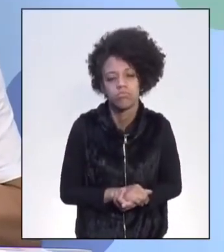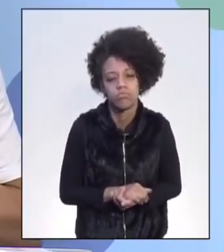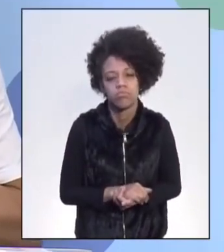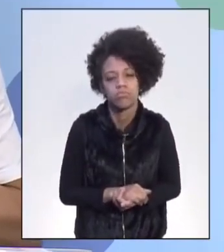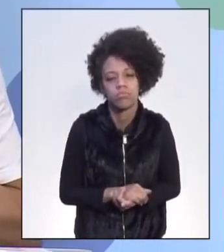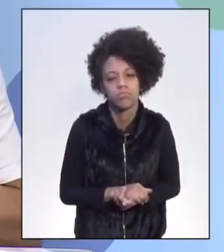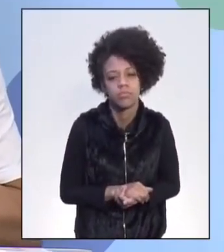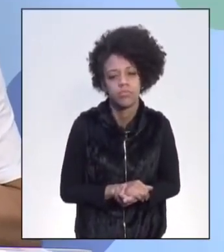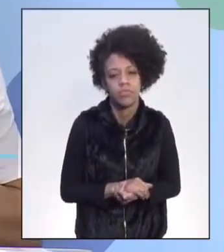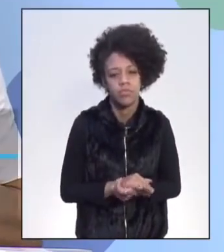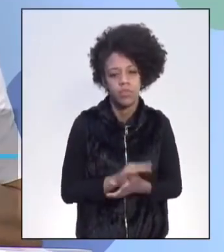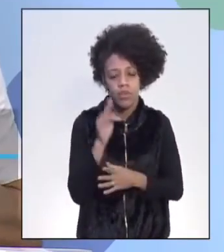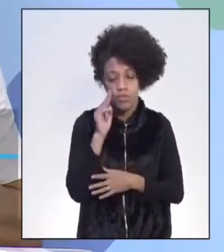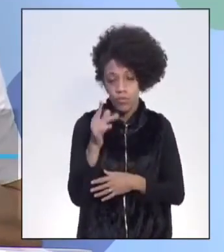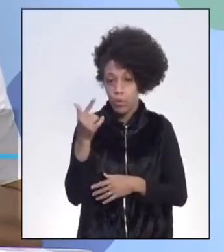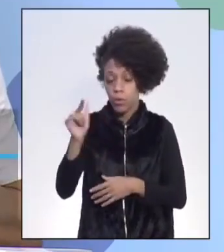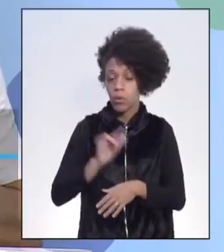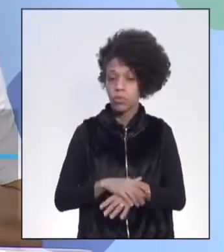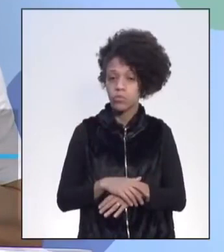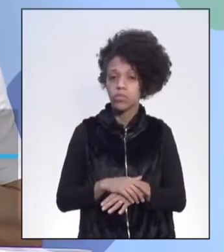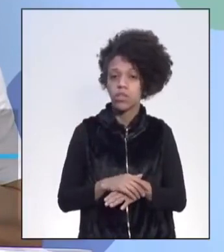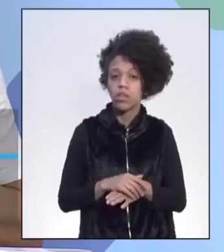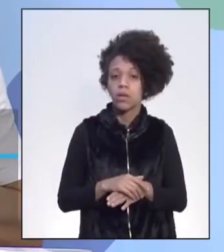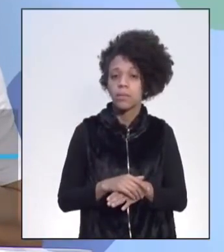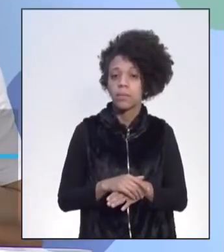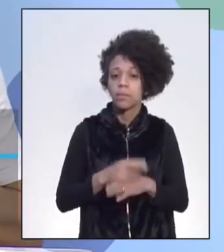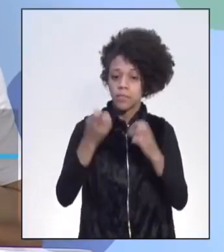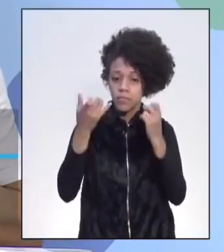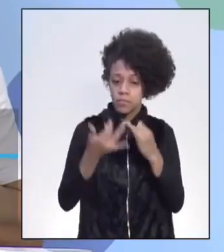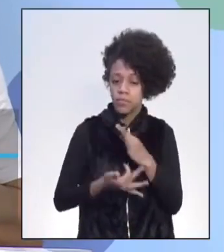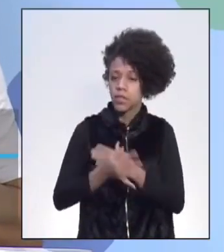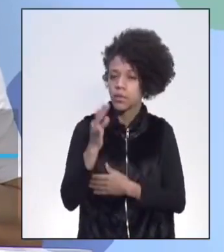Deixa eu pegar aqui uma outra que também escreveu bem legal,